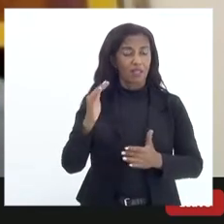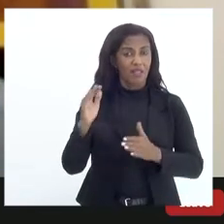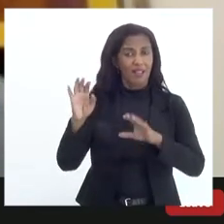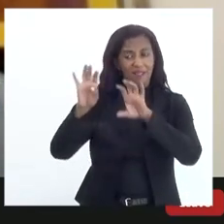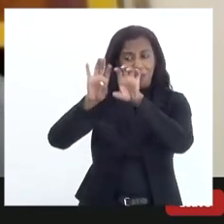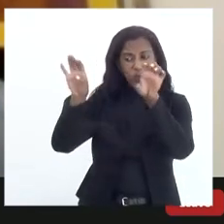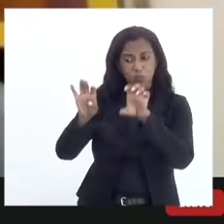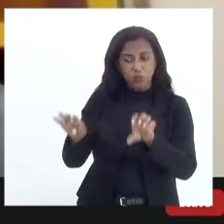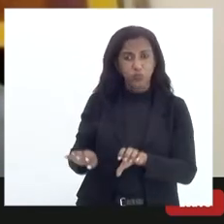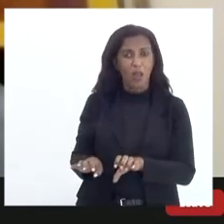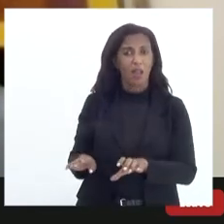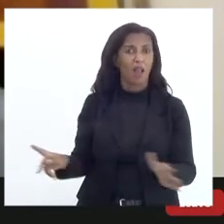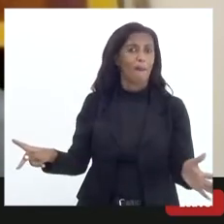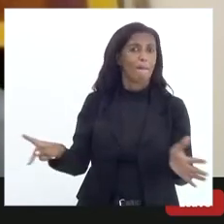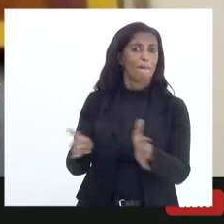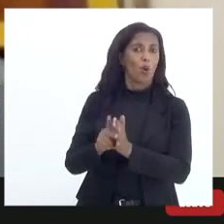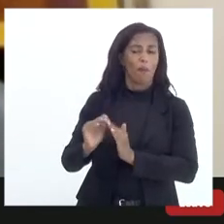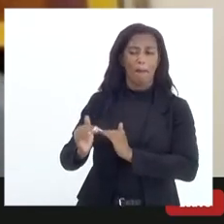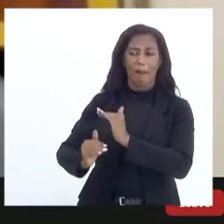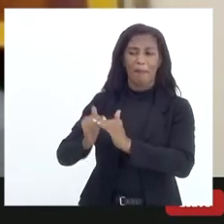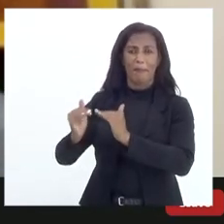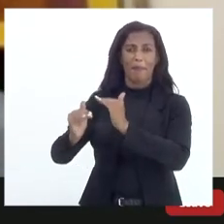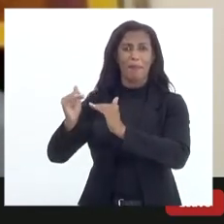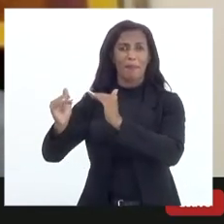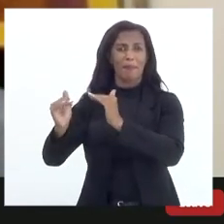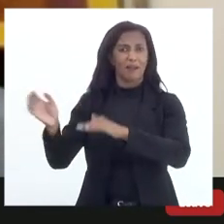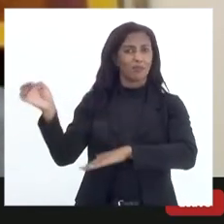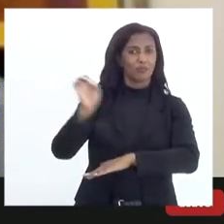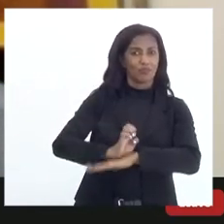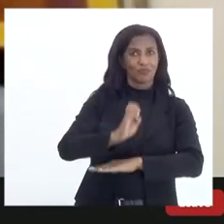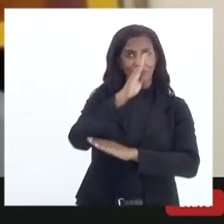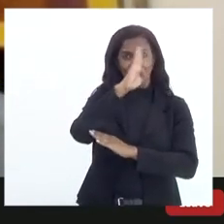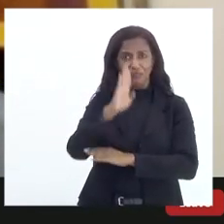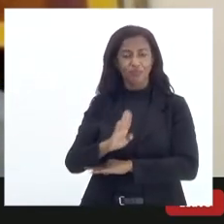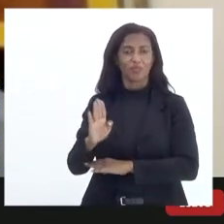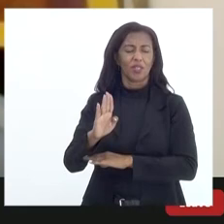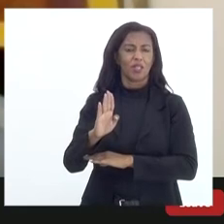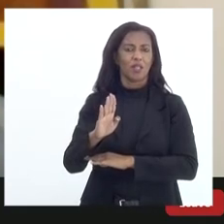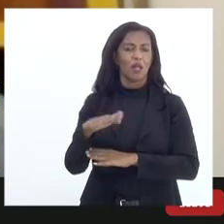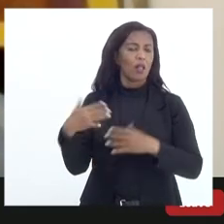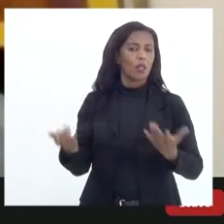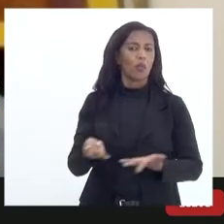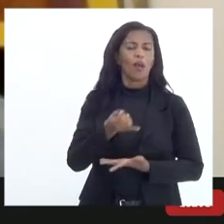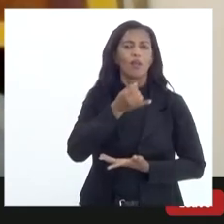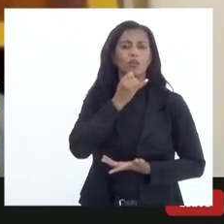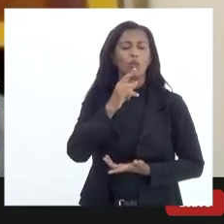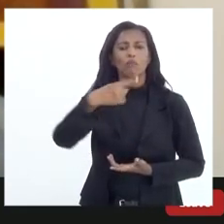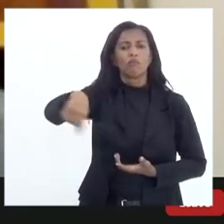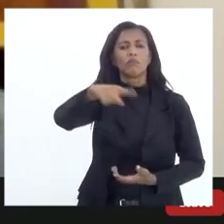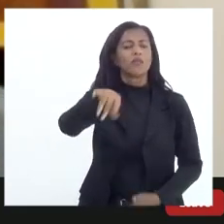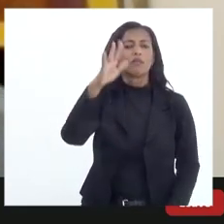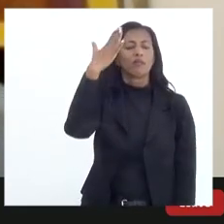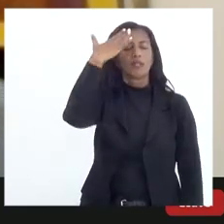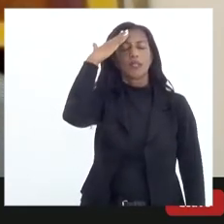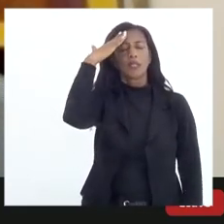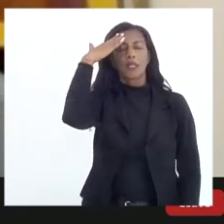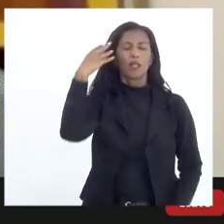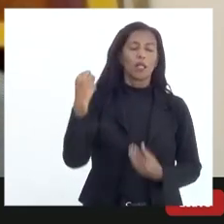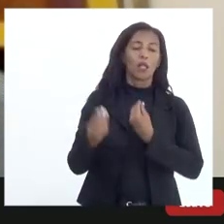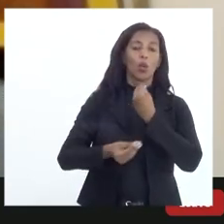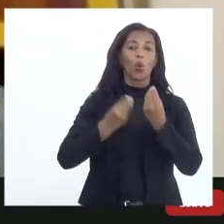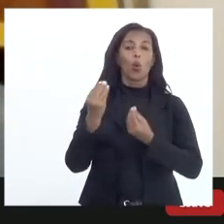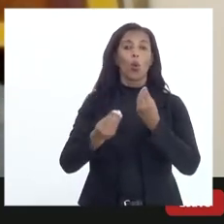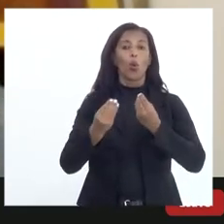da sociedade do Estado brasileiro. Não é à toa que não vai nos entender como